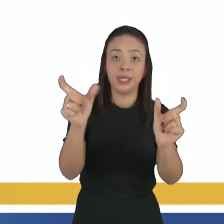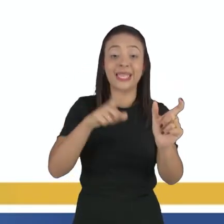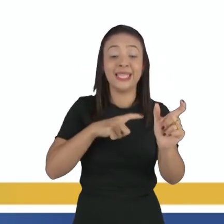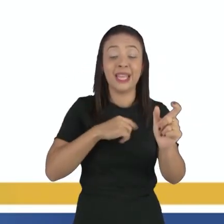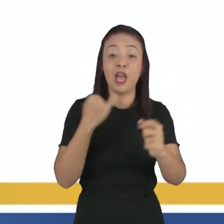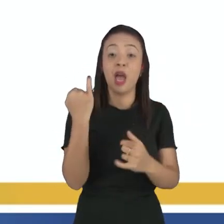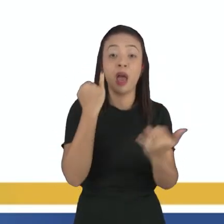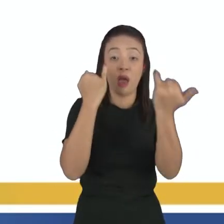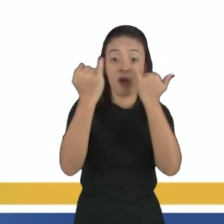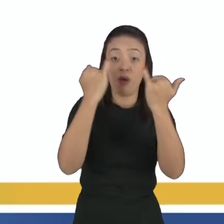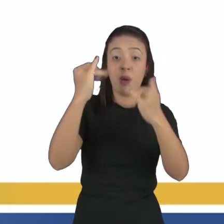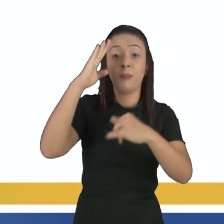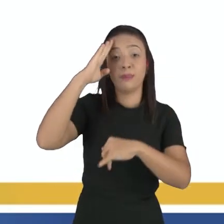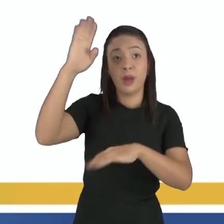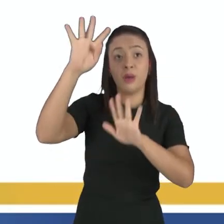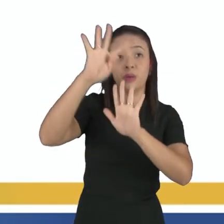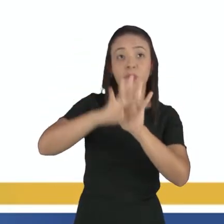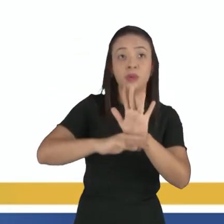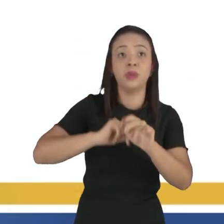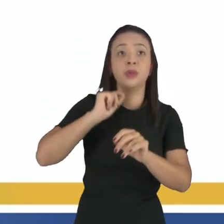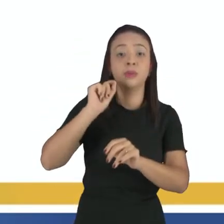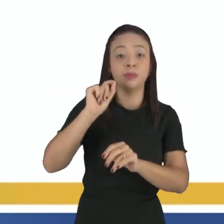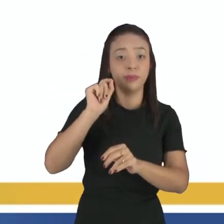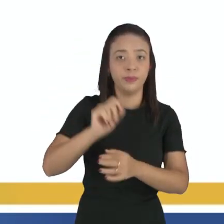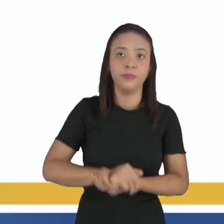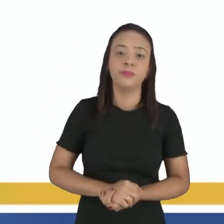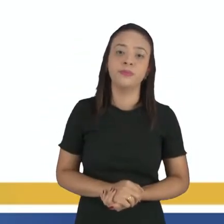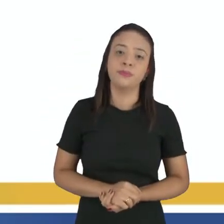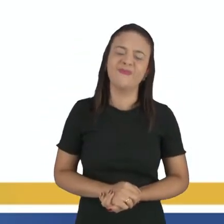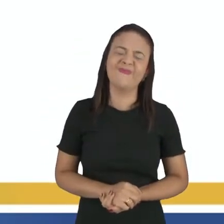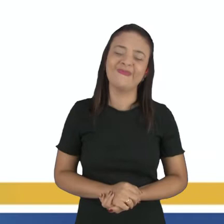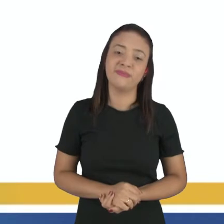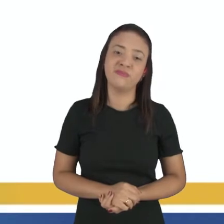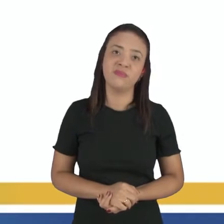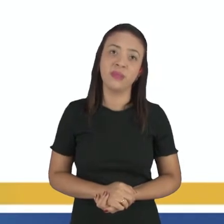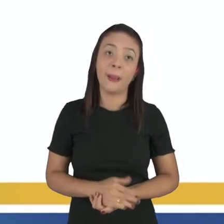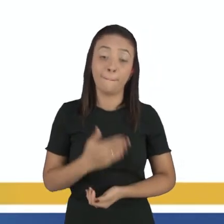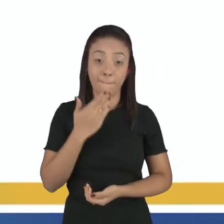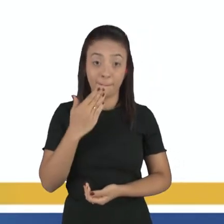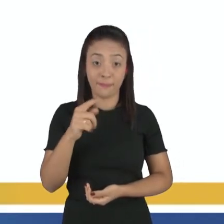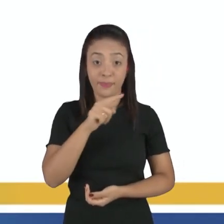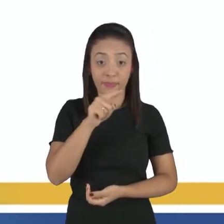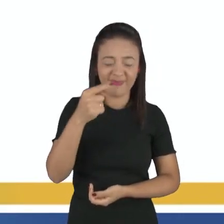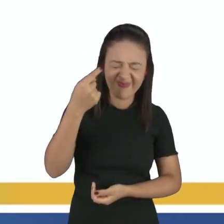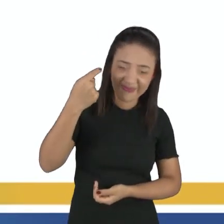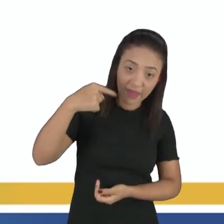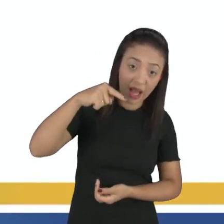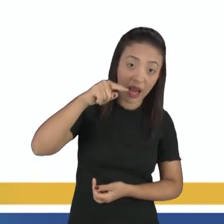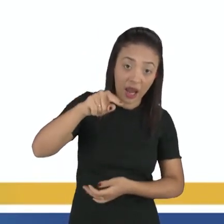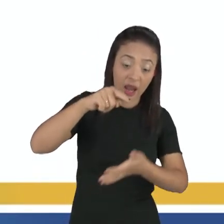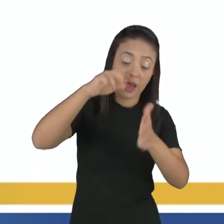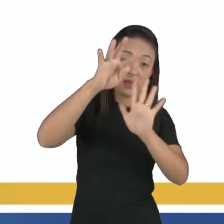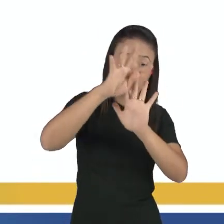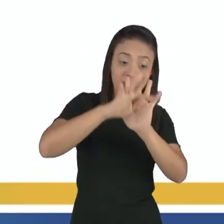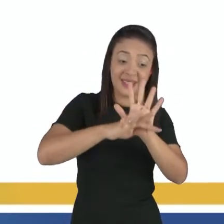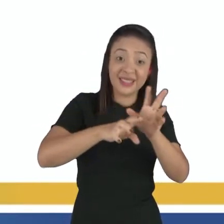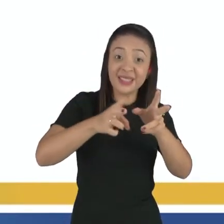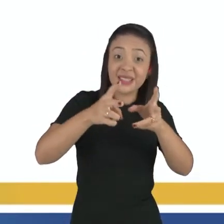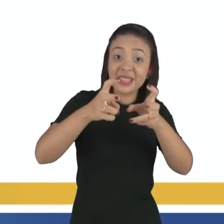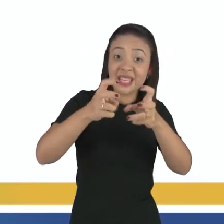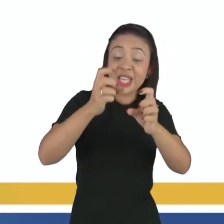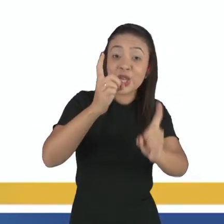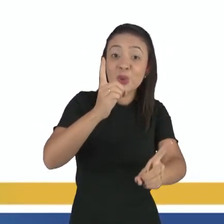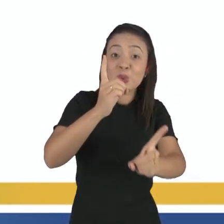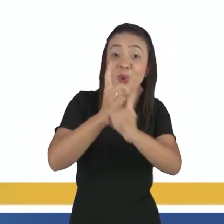a informação principal do texto é Então olha só tá pedindo que você vai lá o texto e identifique